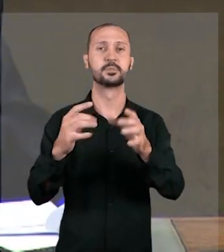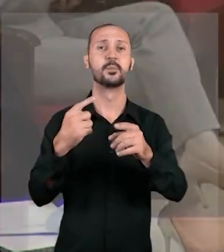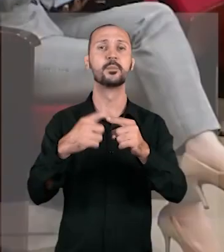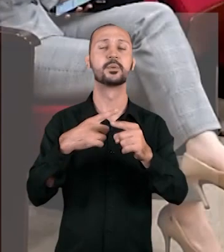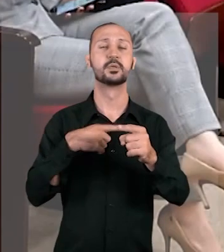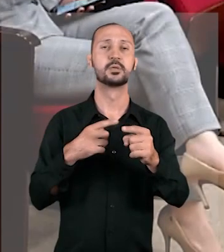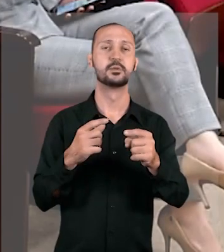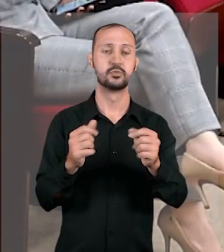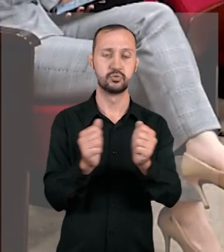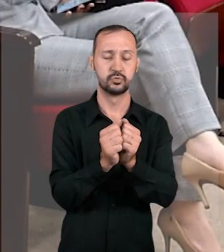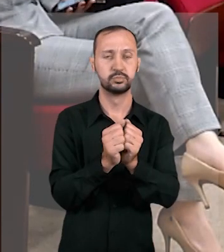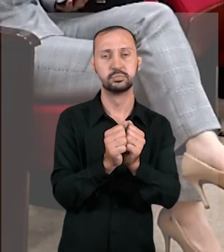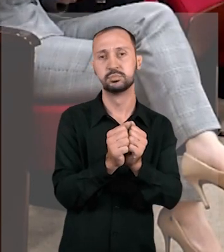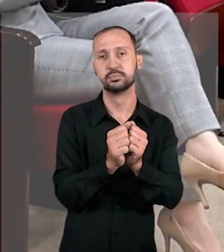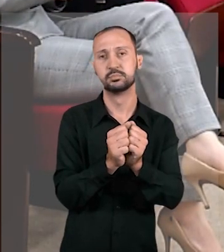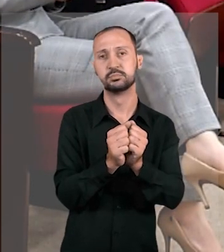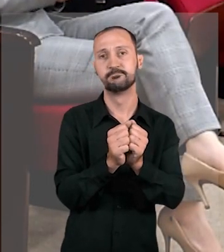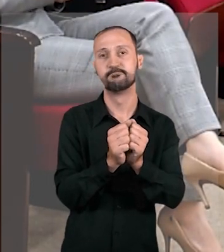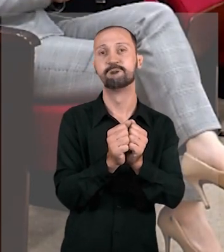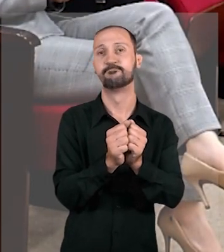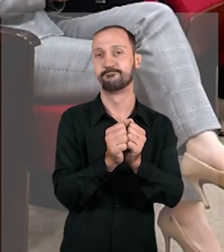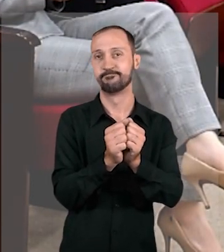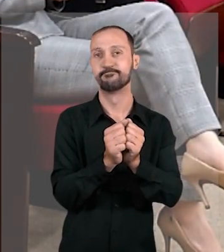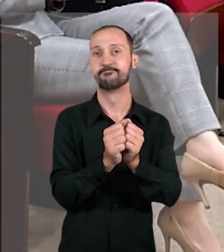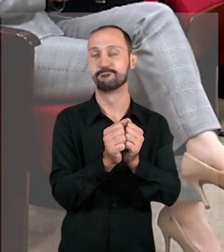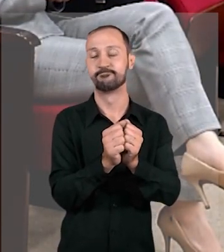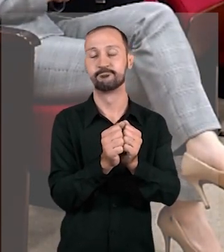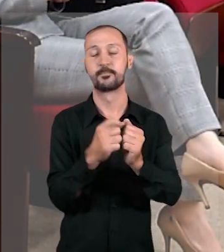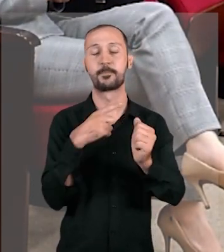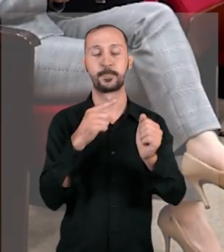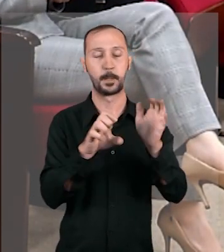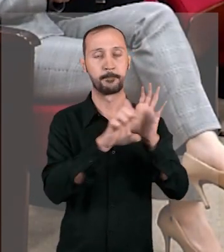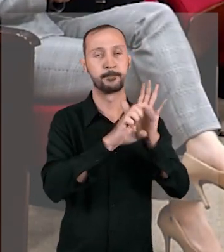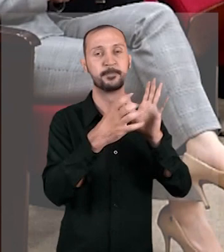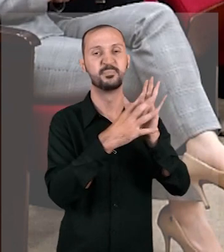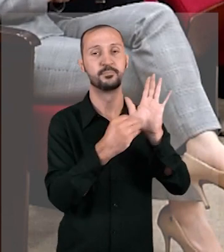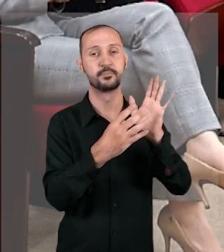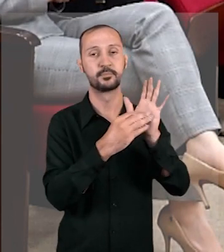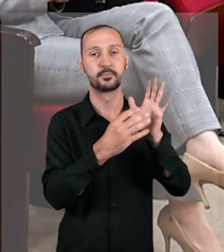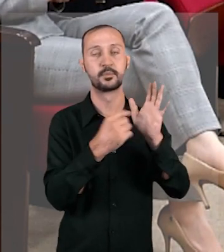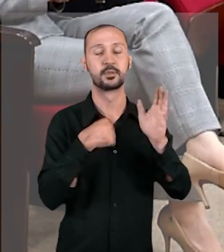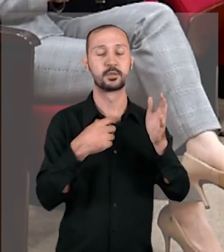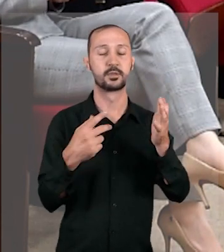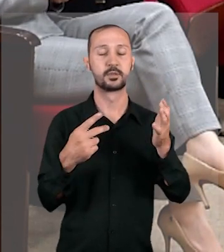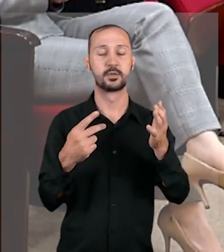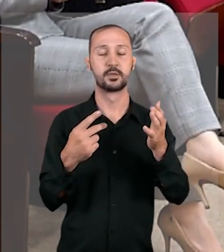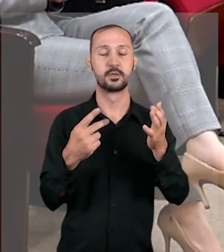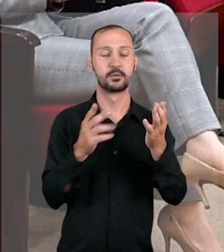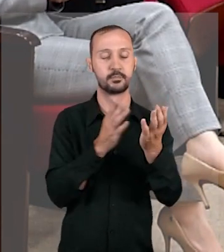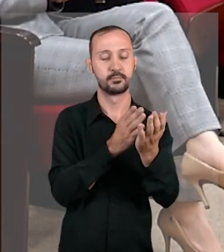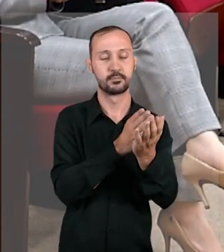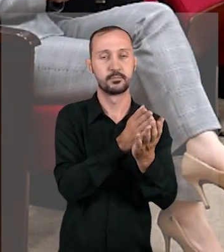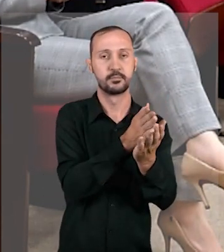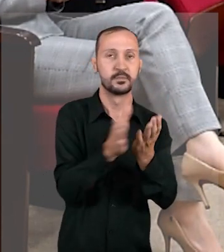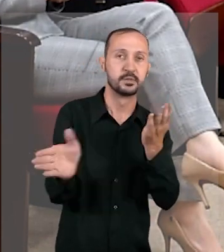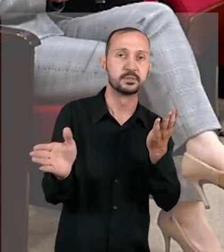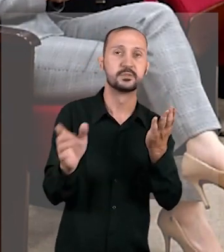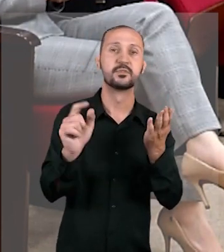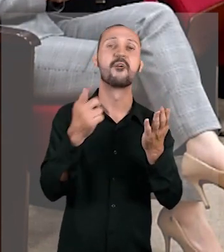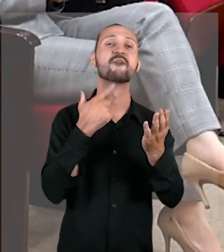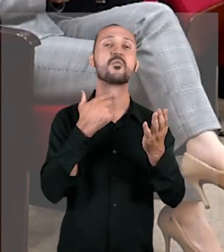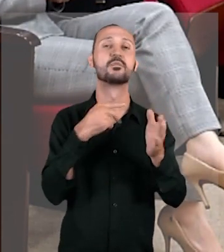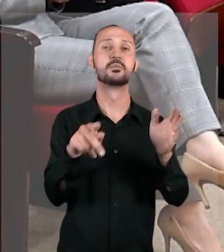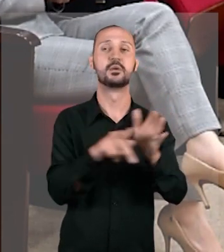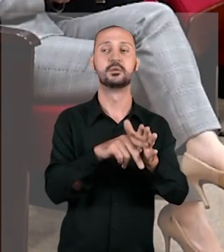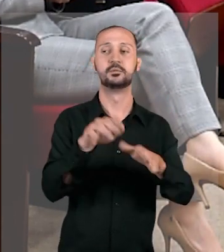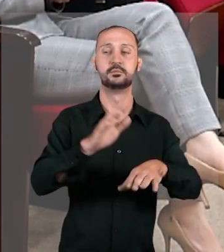mera possibilidade de se voltar a esse tipo de modelo que, como disse, frauda a vontade do